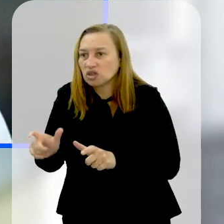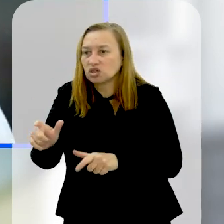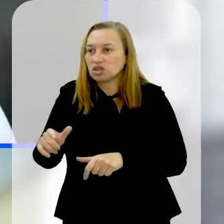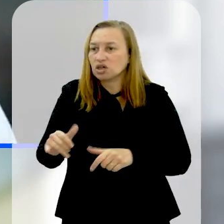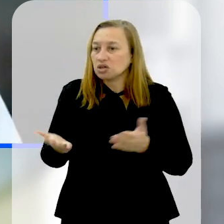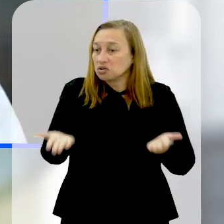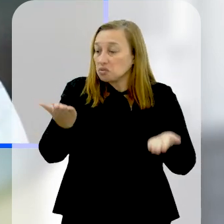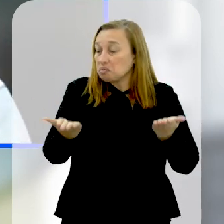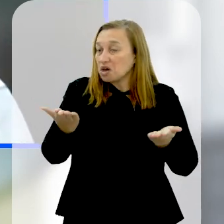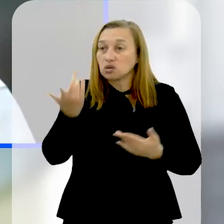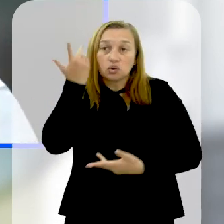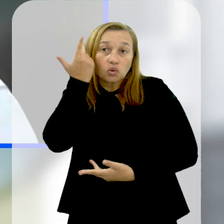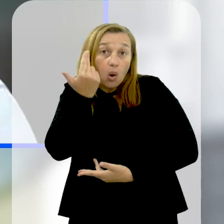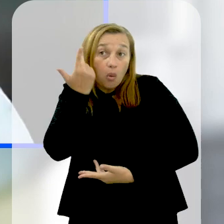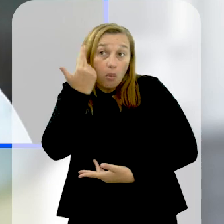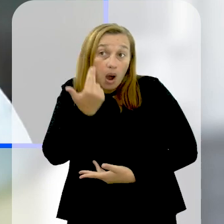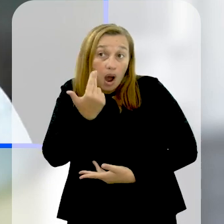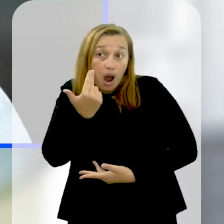estão no peso ideal